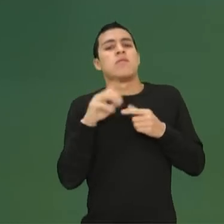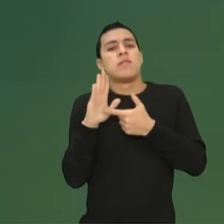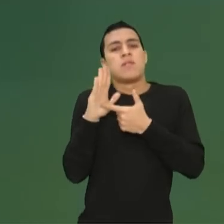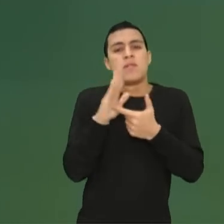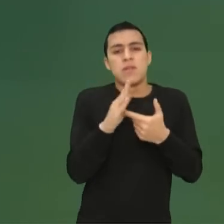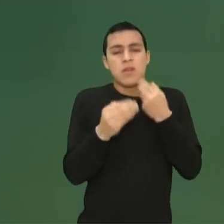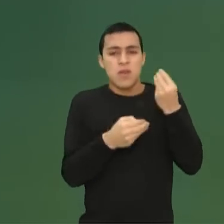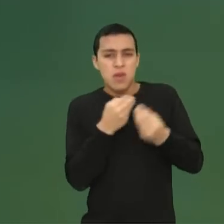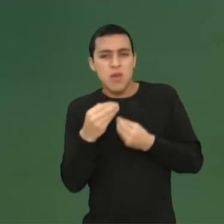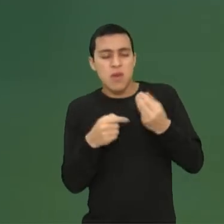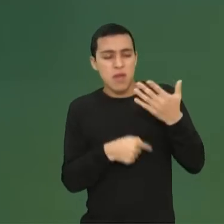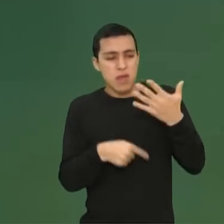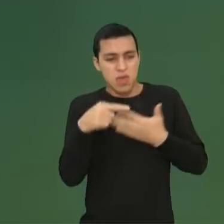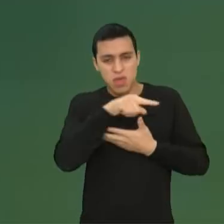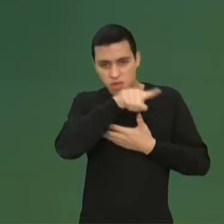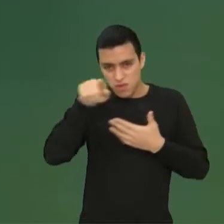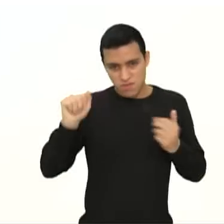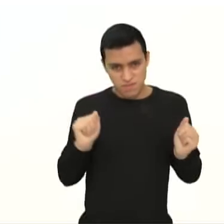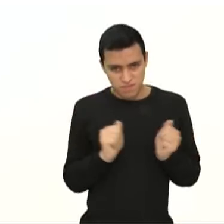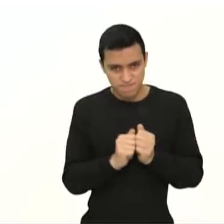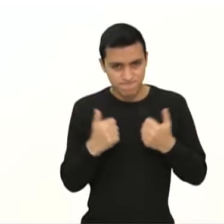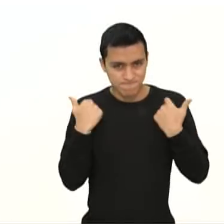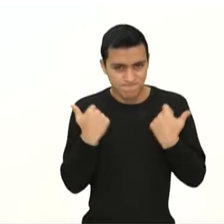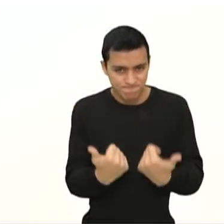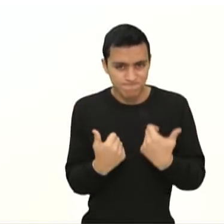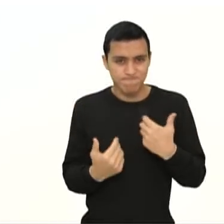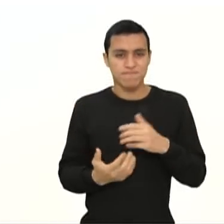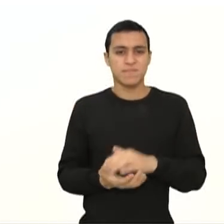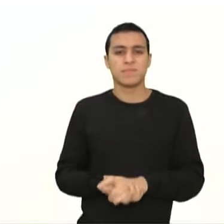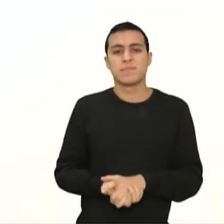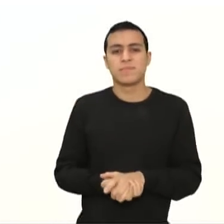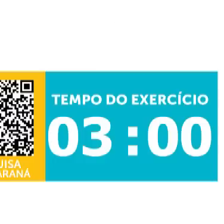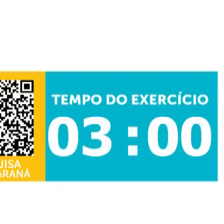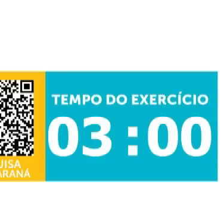mostrar essas situações com vocês.